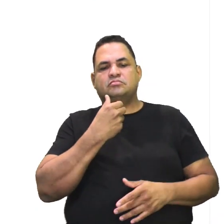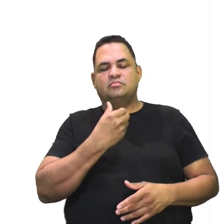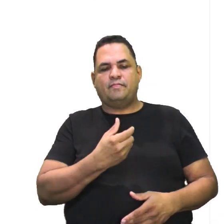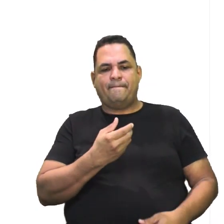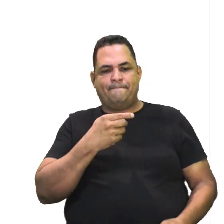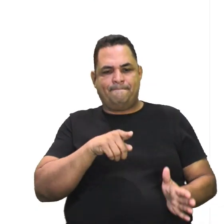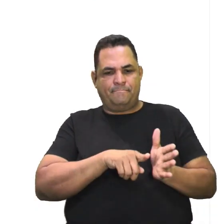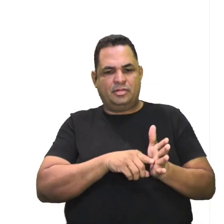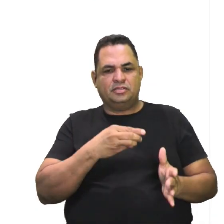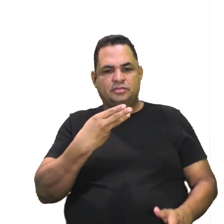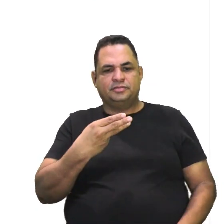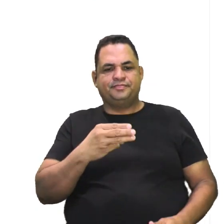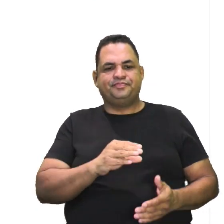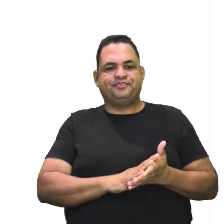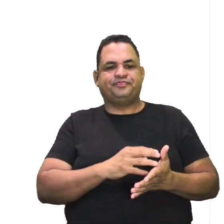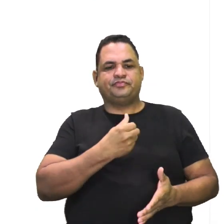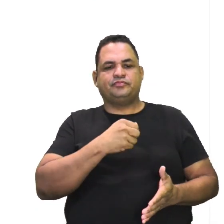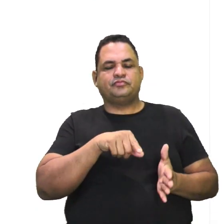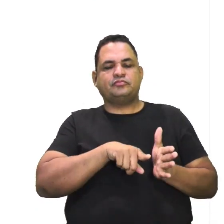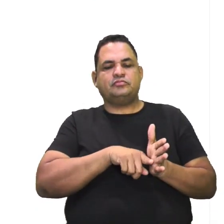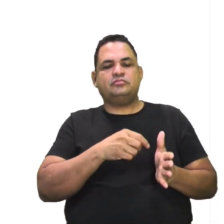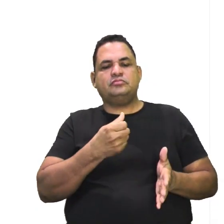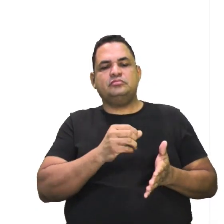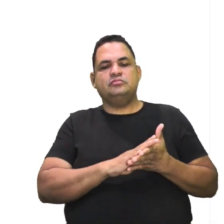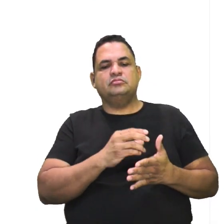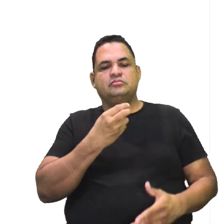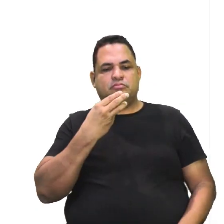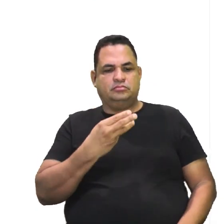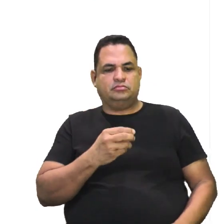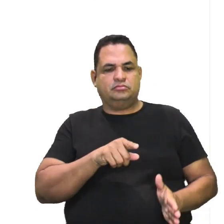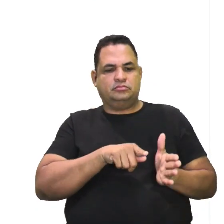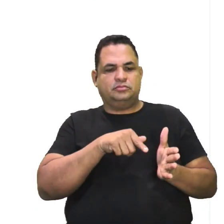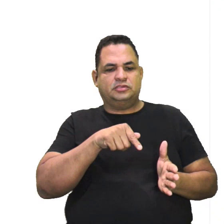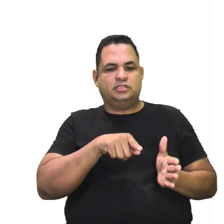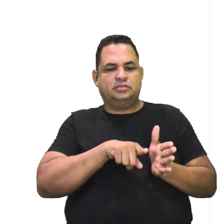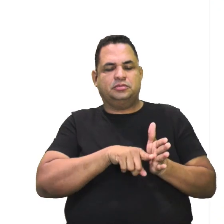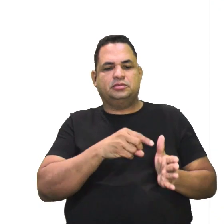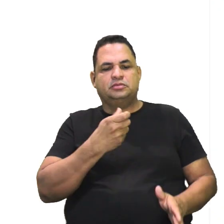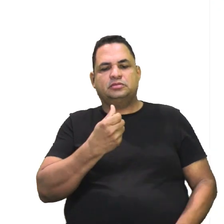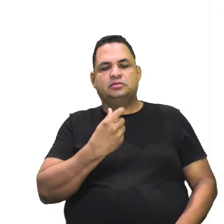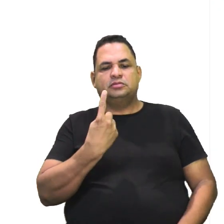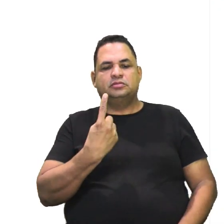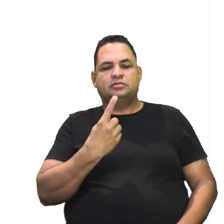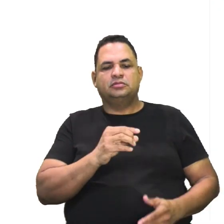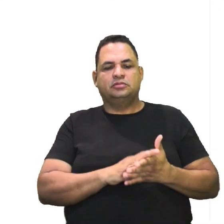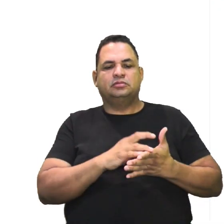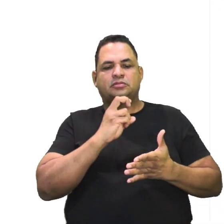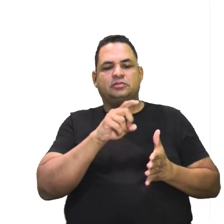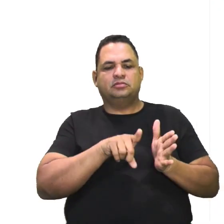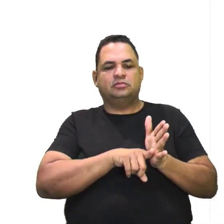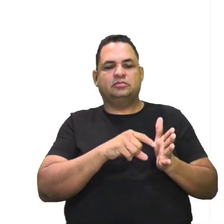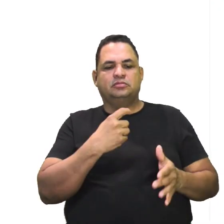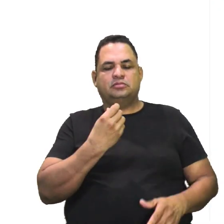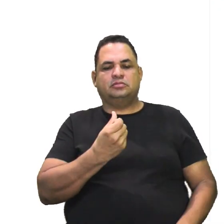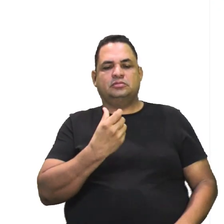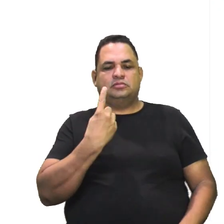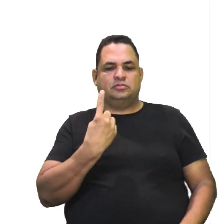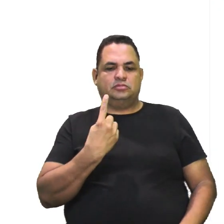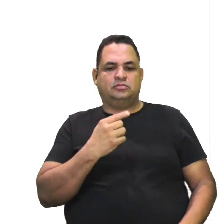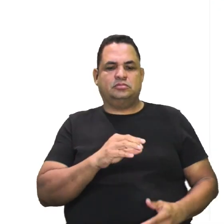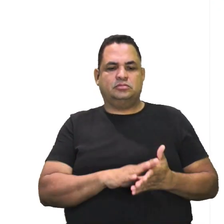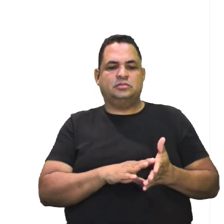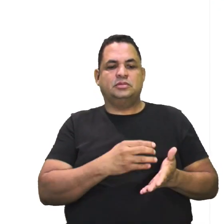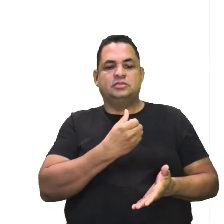Pode negativo? Pode. 9 menos 6? 3. 7 menos 6? E 5 menos 6? Menos 1. Menos